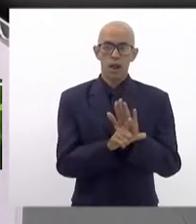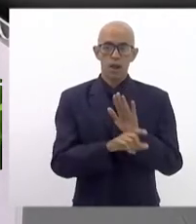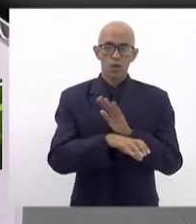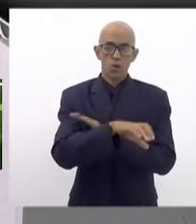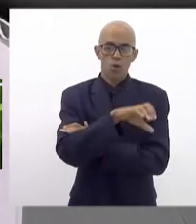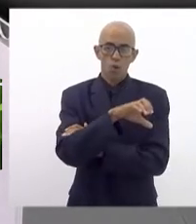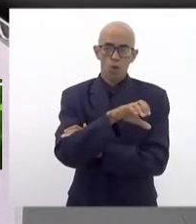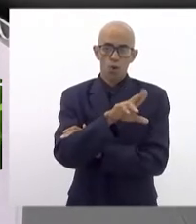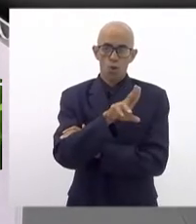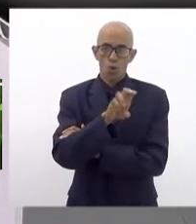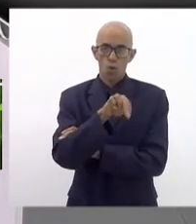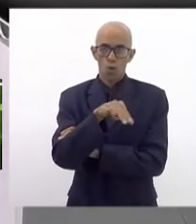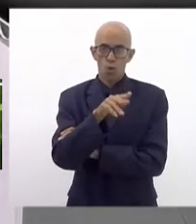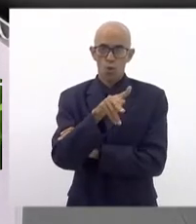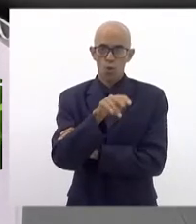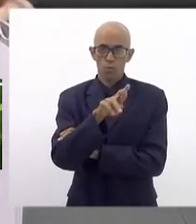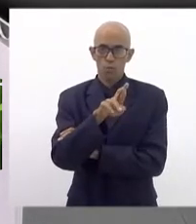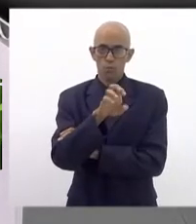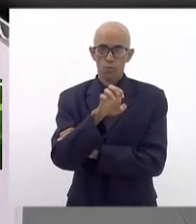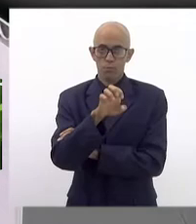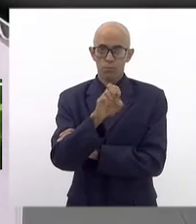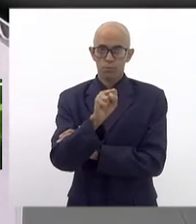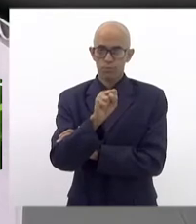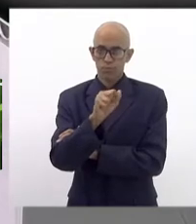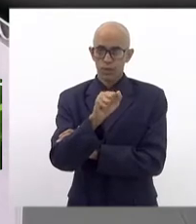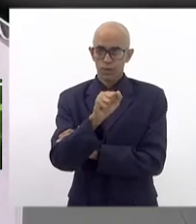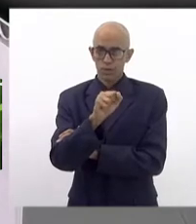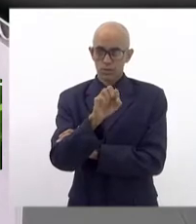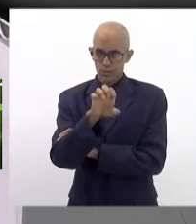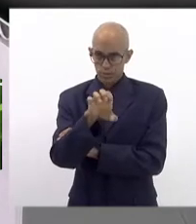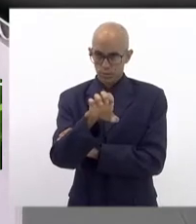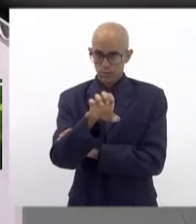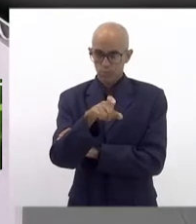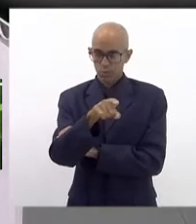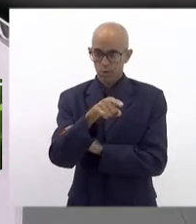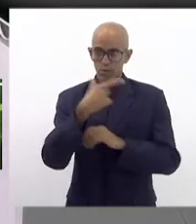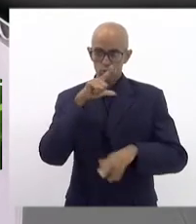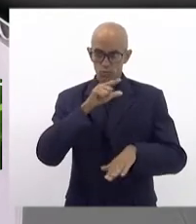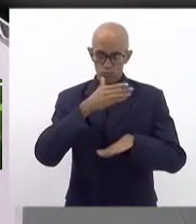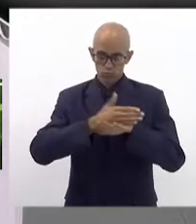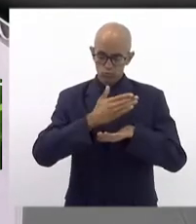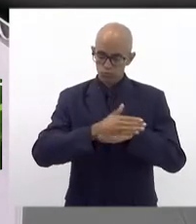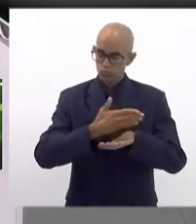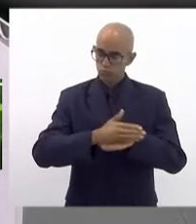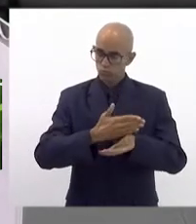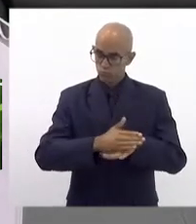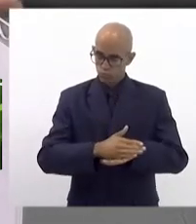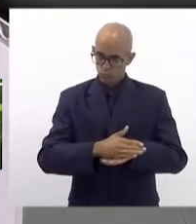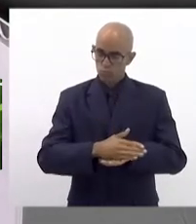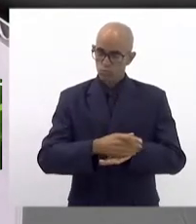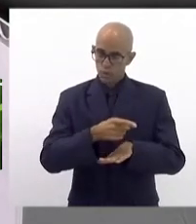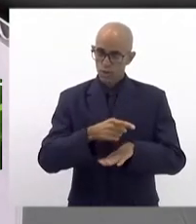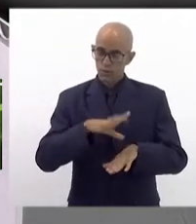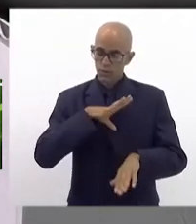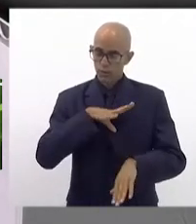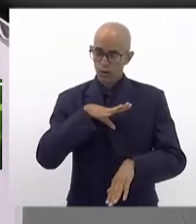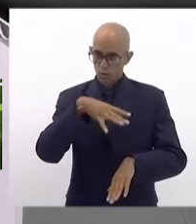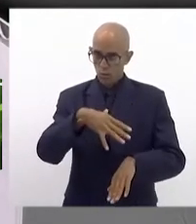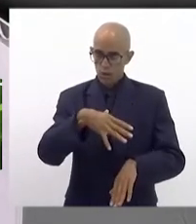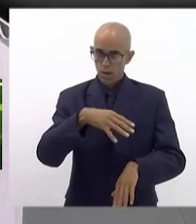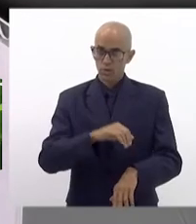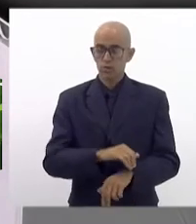ela efetivamente tenha os resultados que está tão corajosa, não